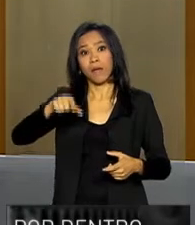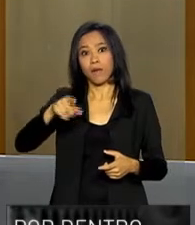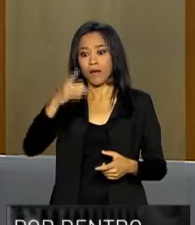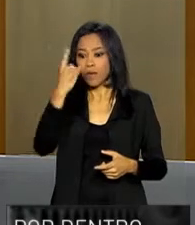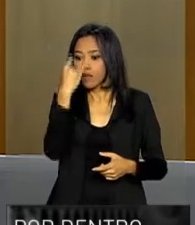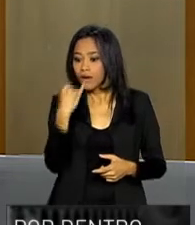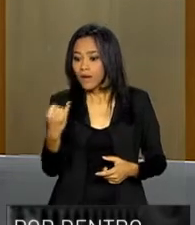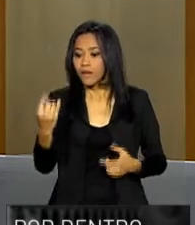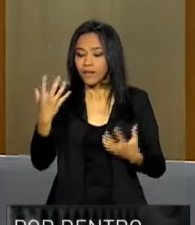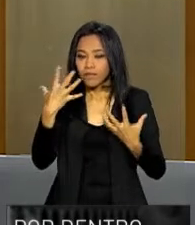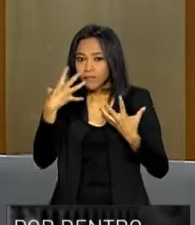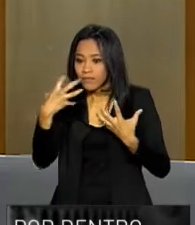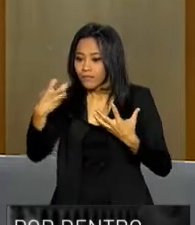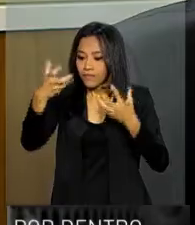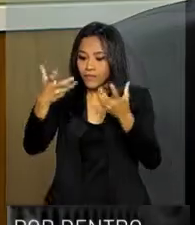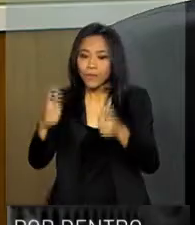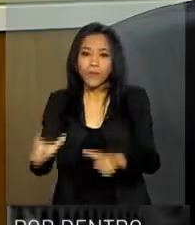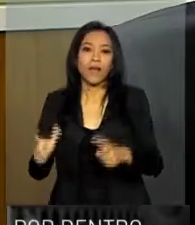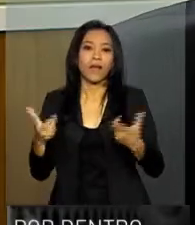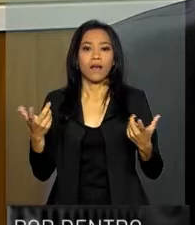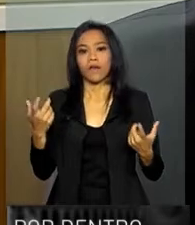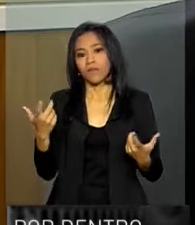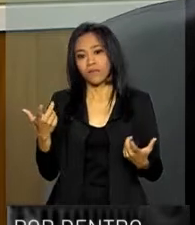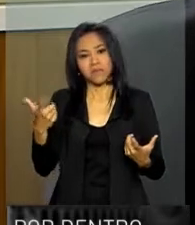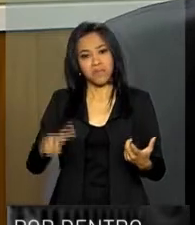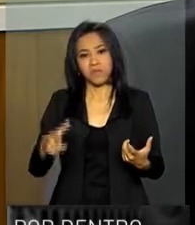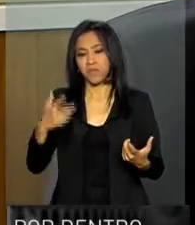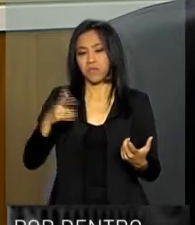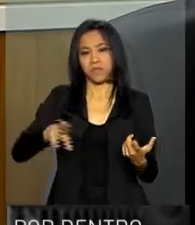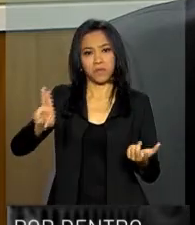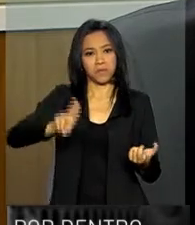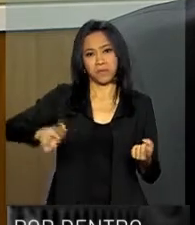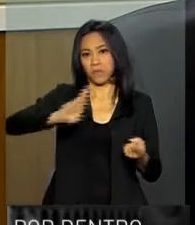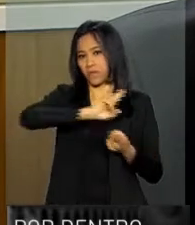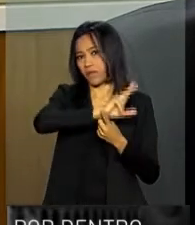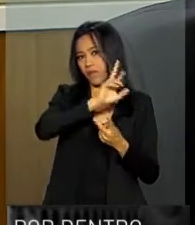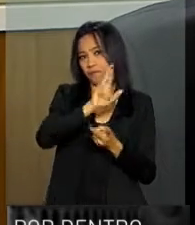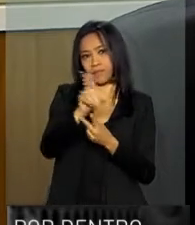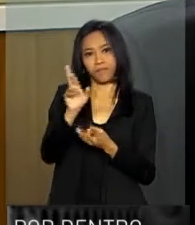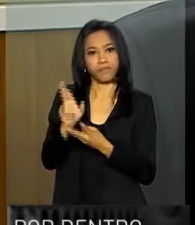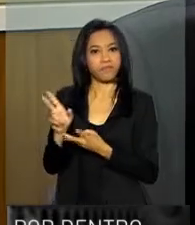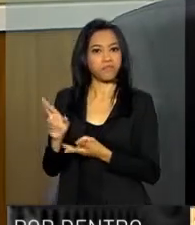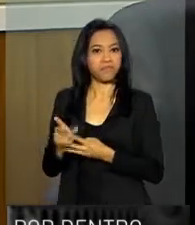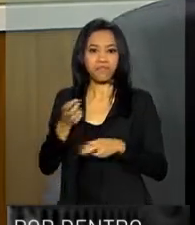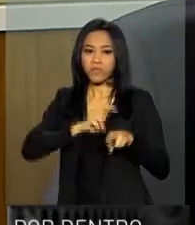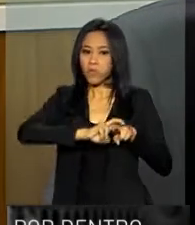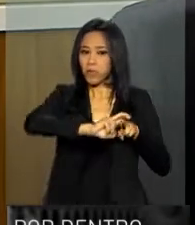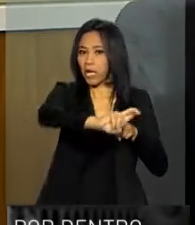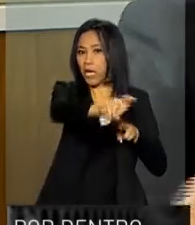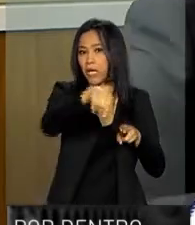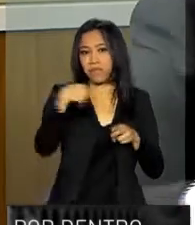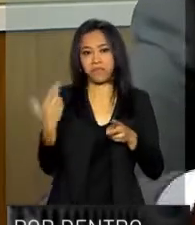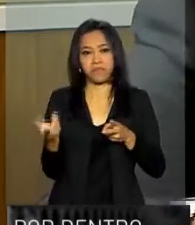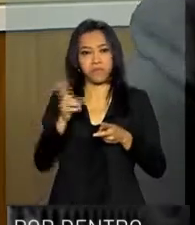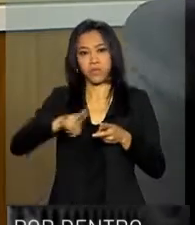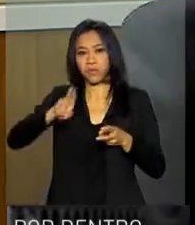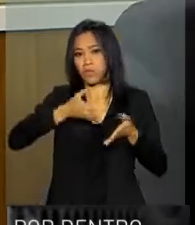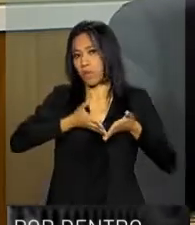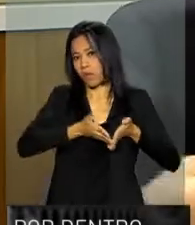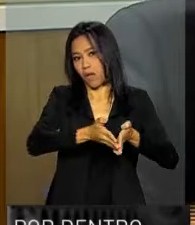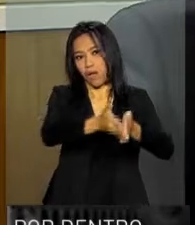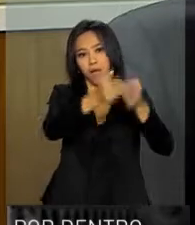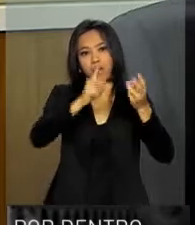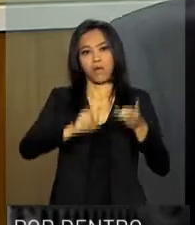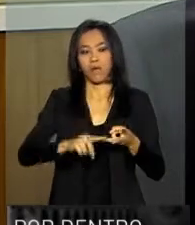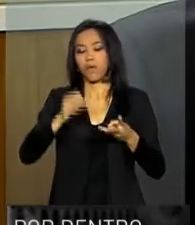atração como museu de automóveis pode ser o museu de três como é um barco na amazônia pode ser um trem em minas